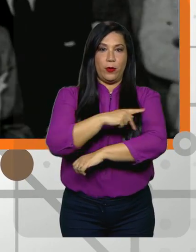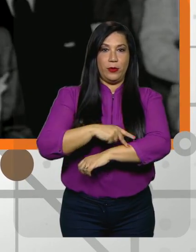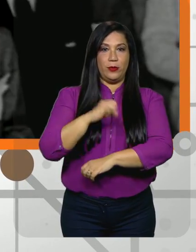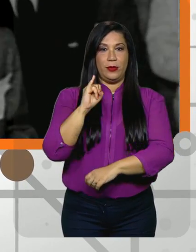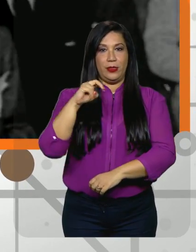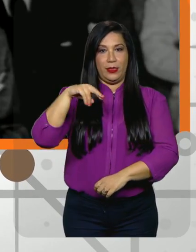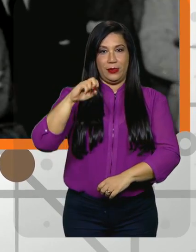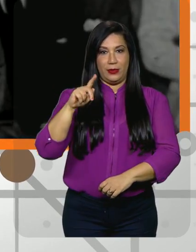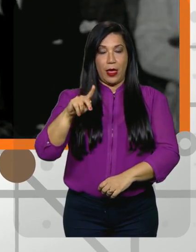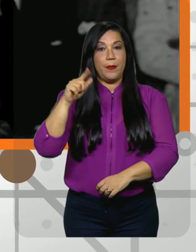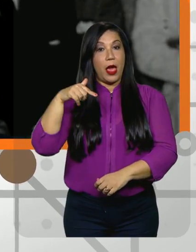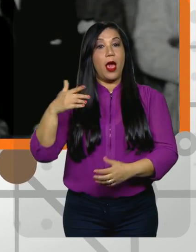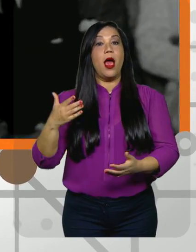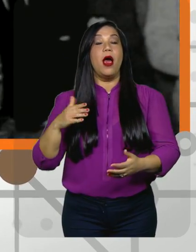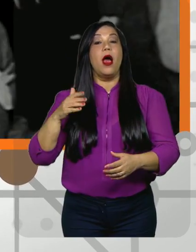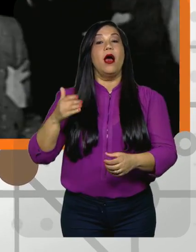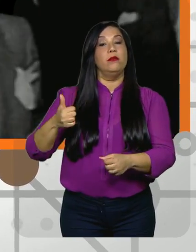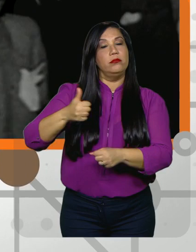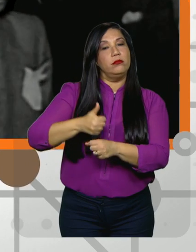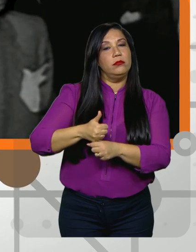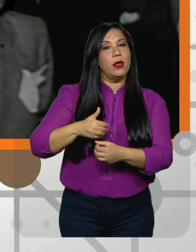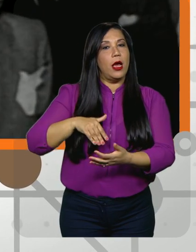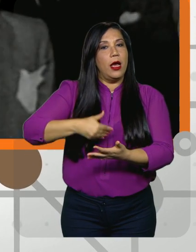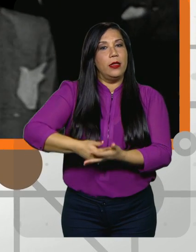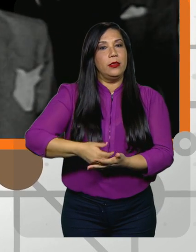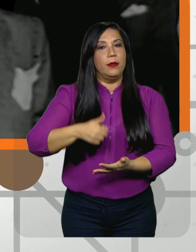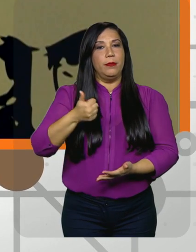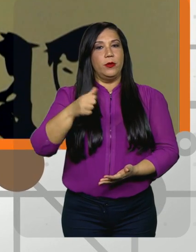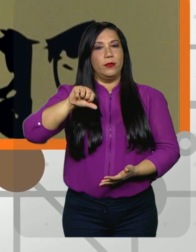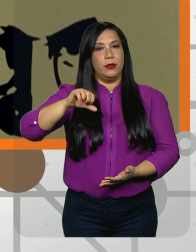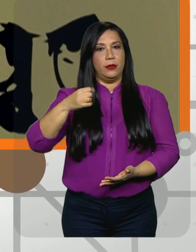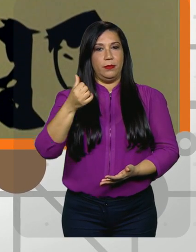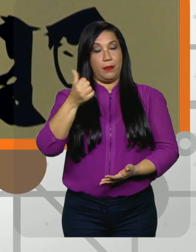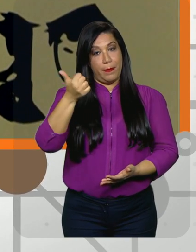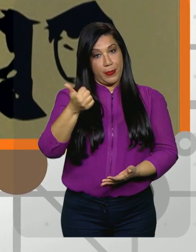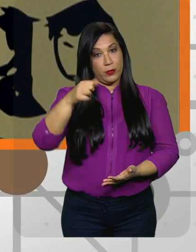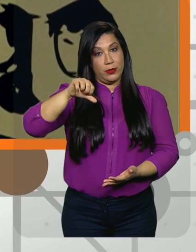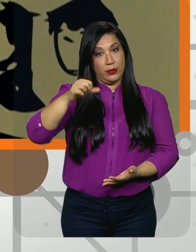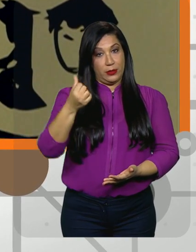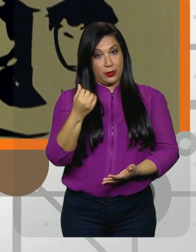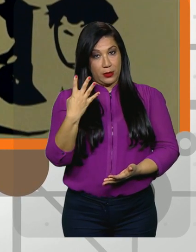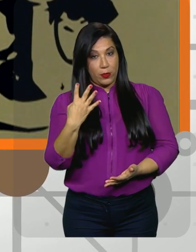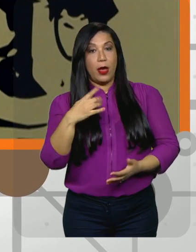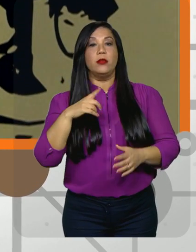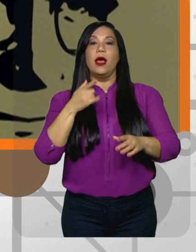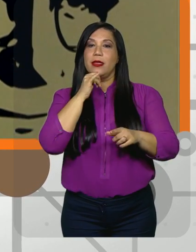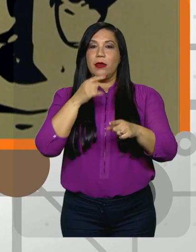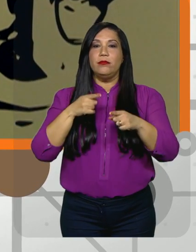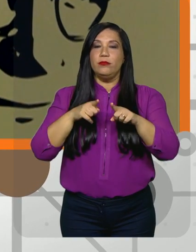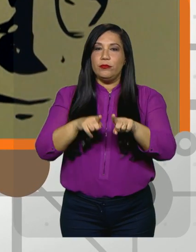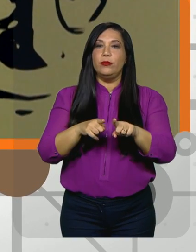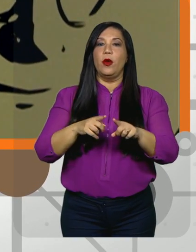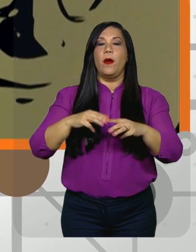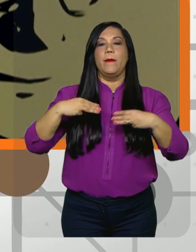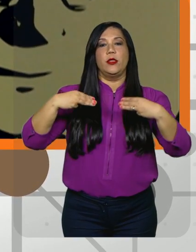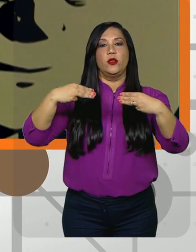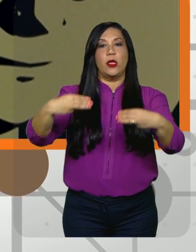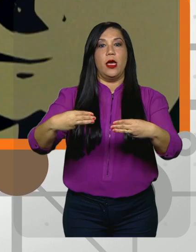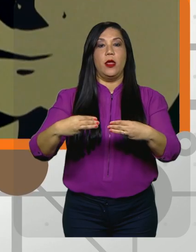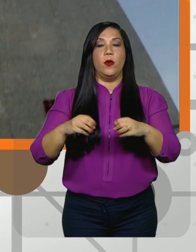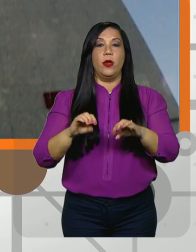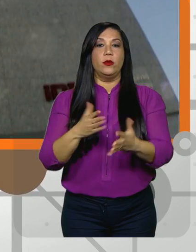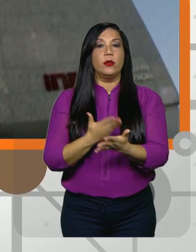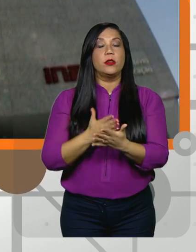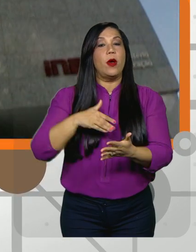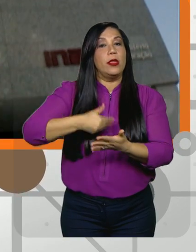INEP, cargo que ocupa até 1964. O órgão, vinculado ao Ministério da Educação, ainda hoje